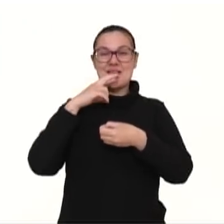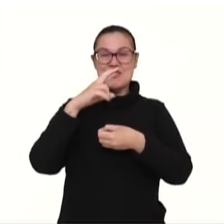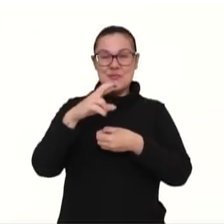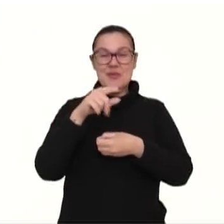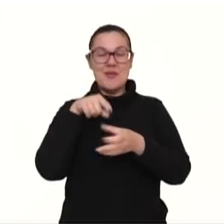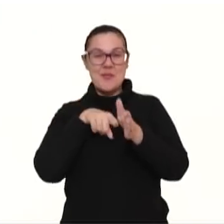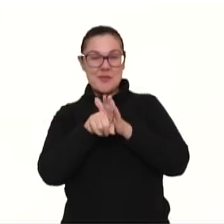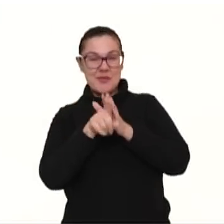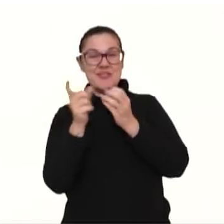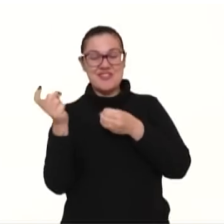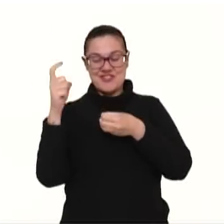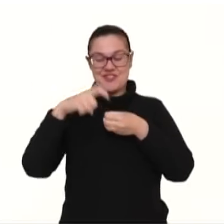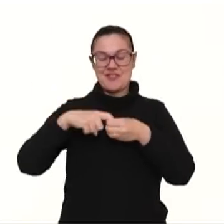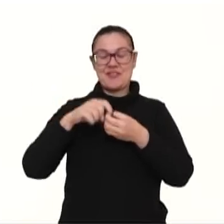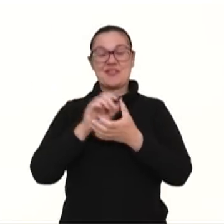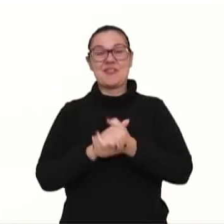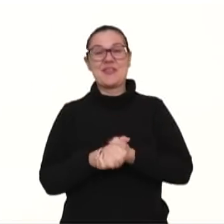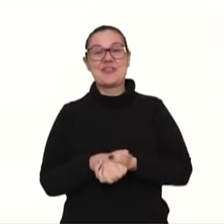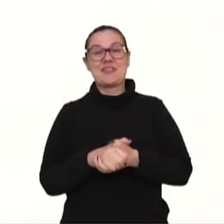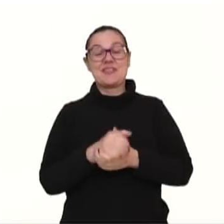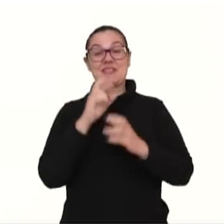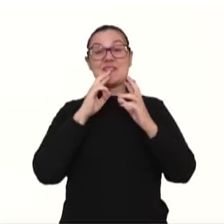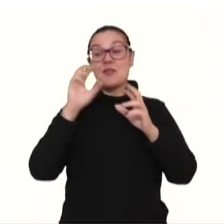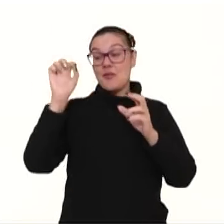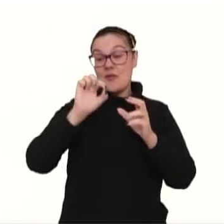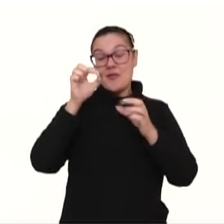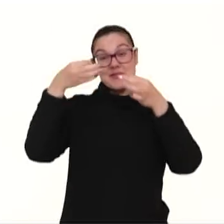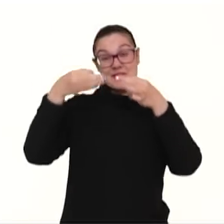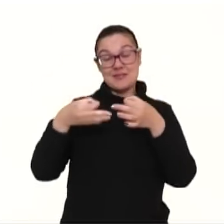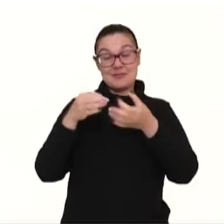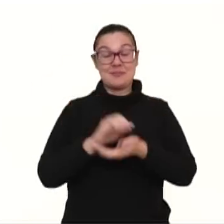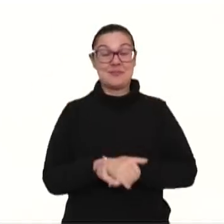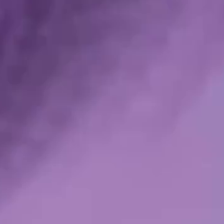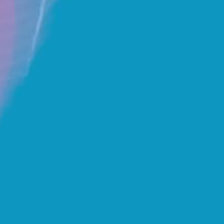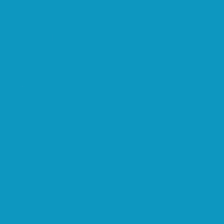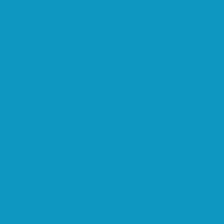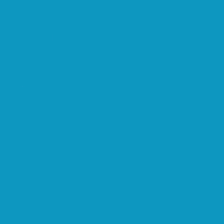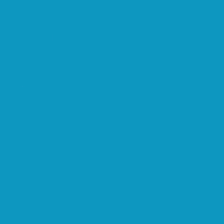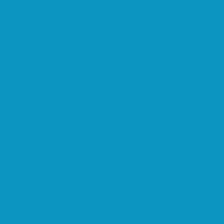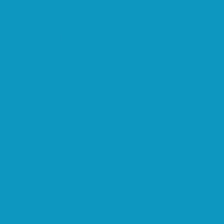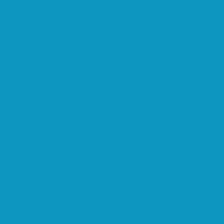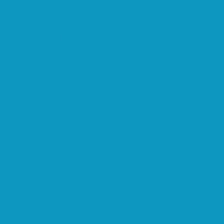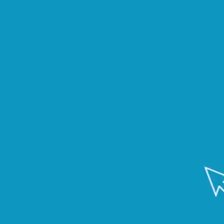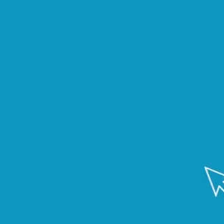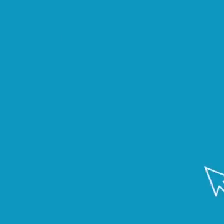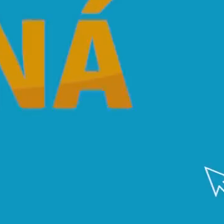essa questão e daqui a pouco a gente volta com a alternativa correta.